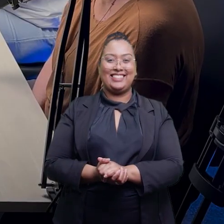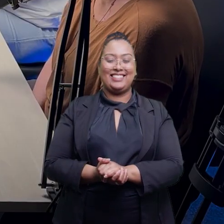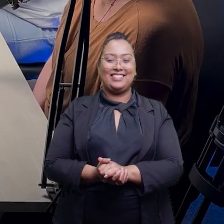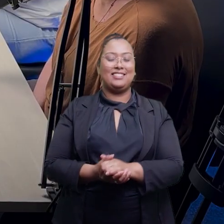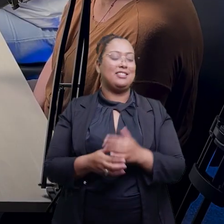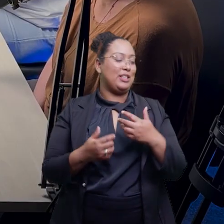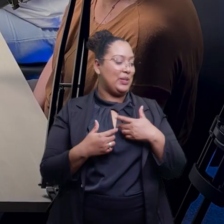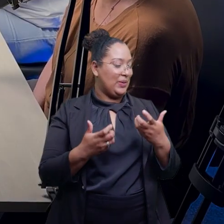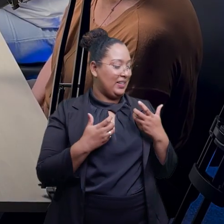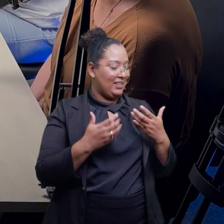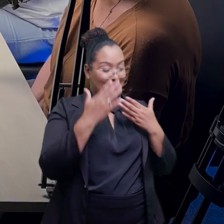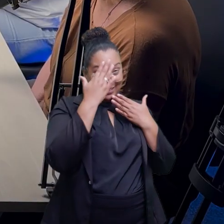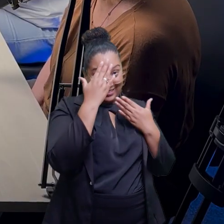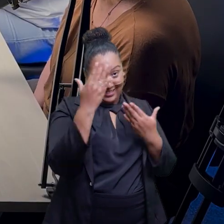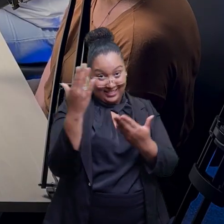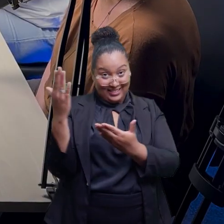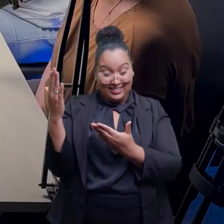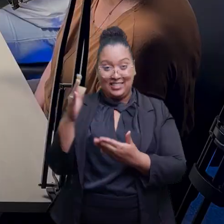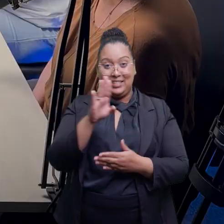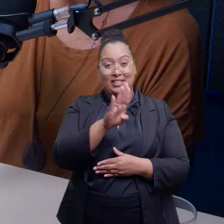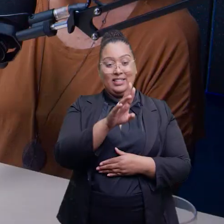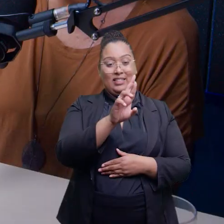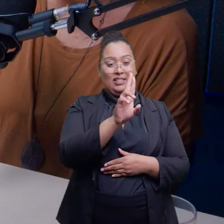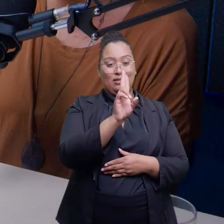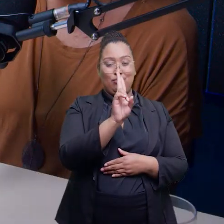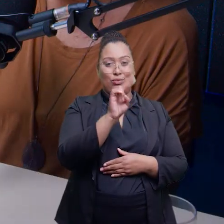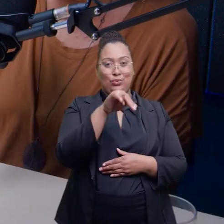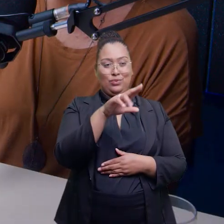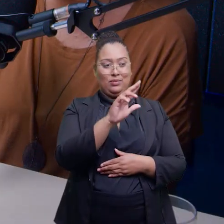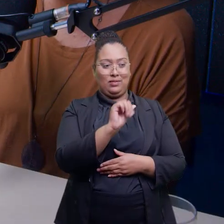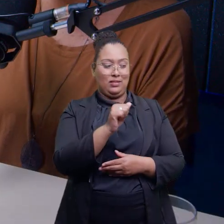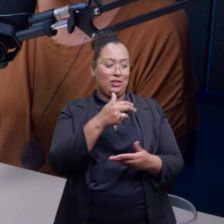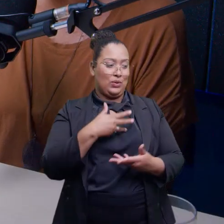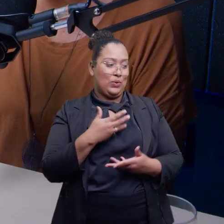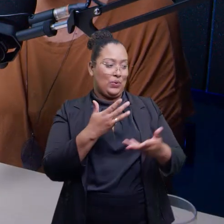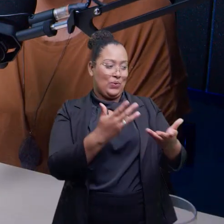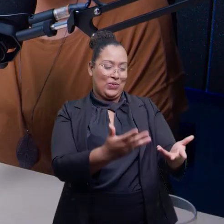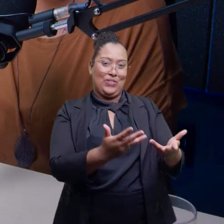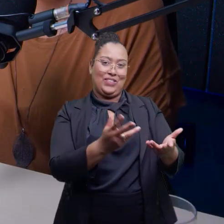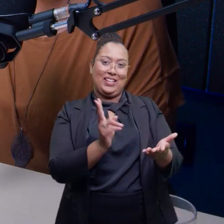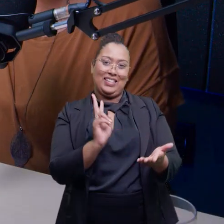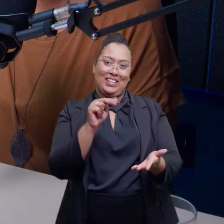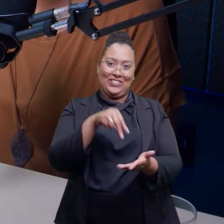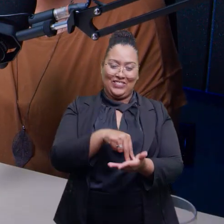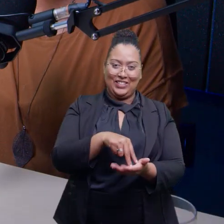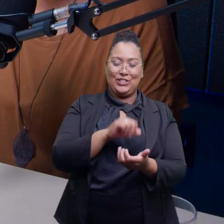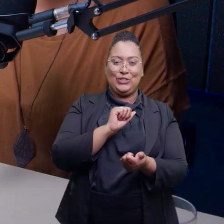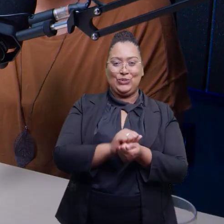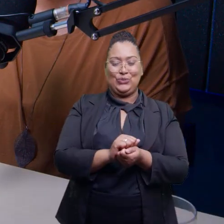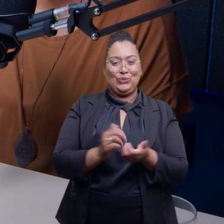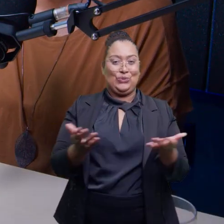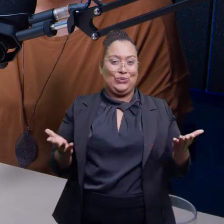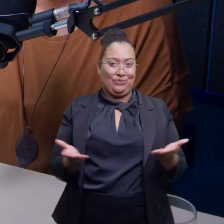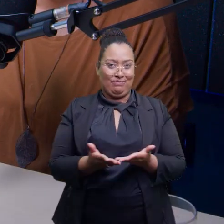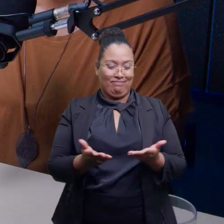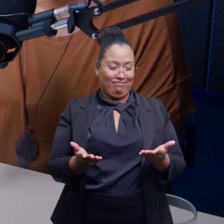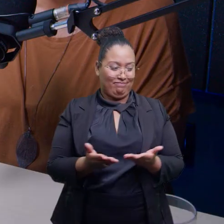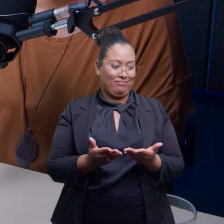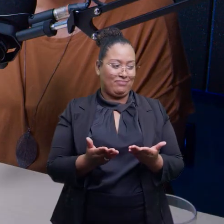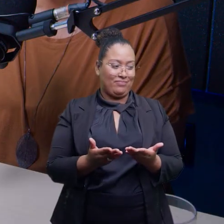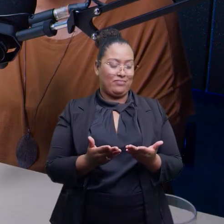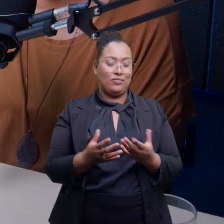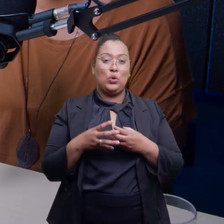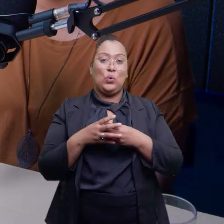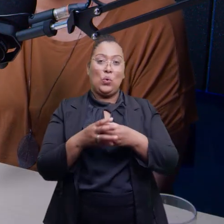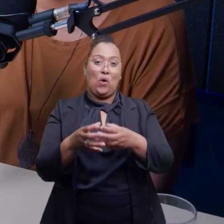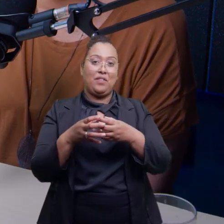Eu quero agradecer, né, a Bruna, que me fez o convite para estar aqui hoje. Essa